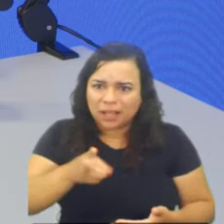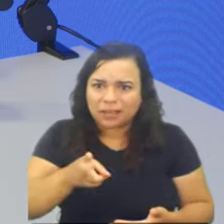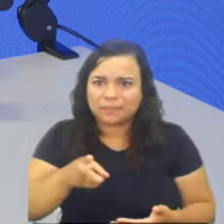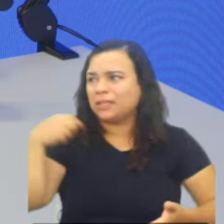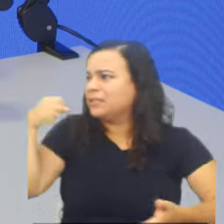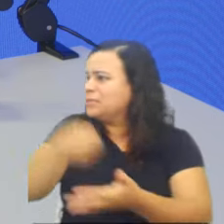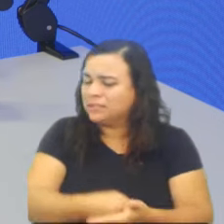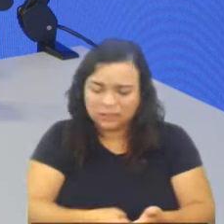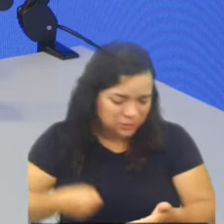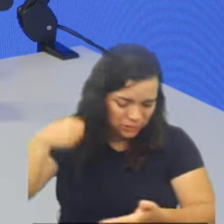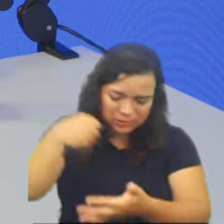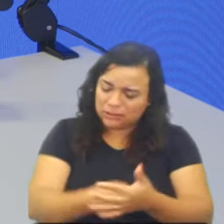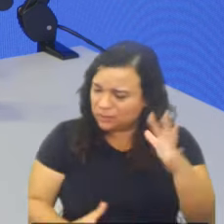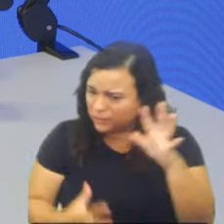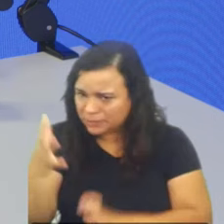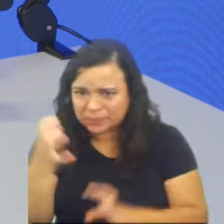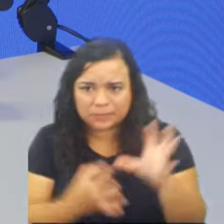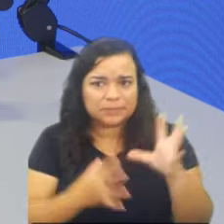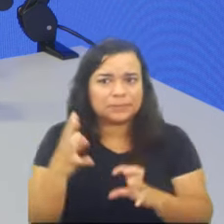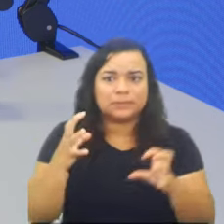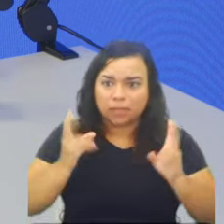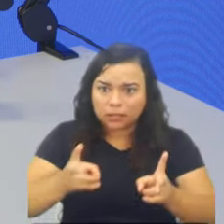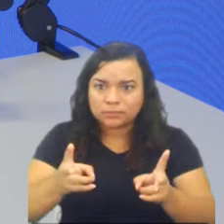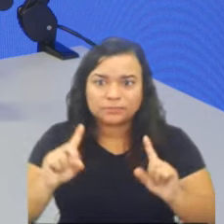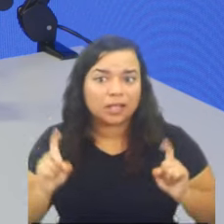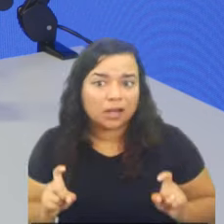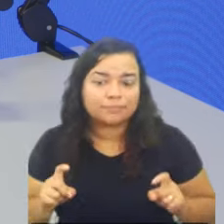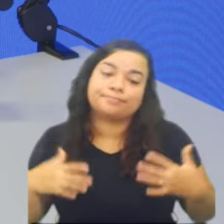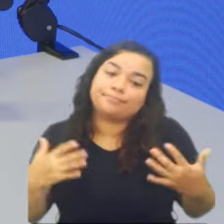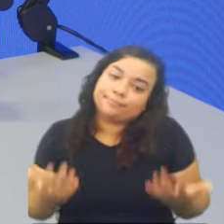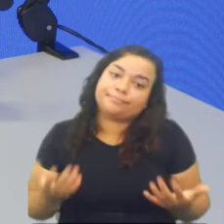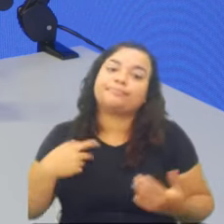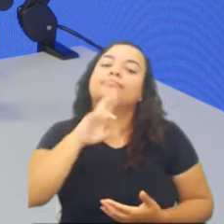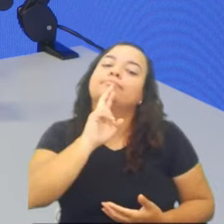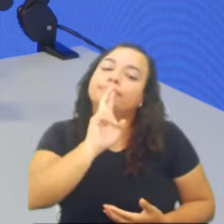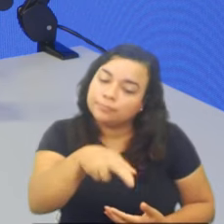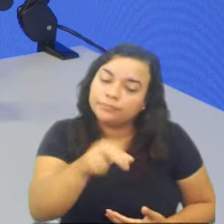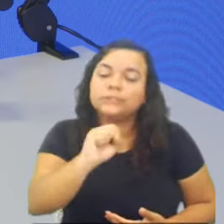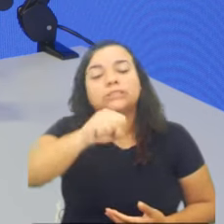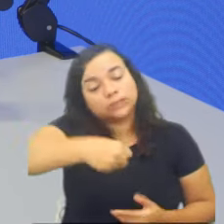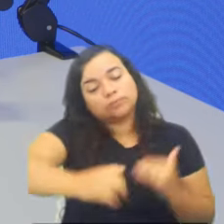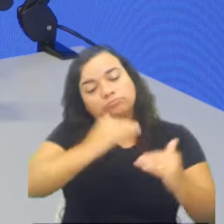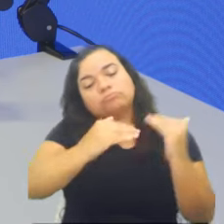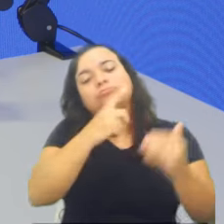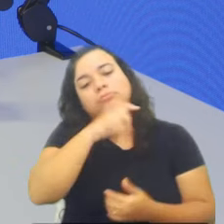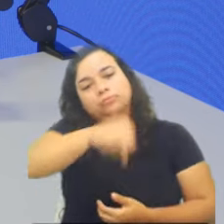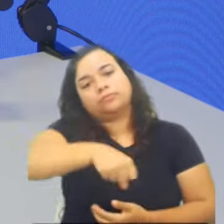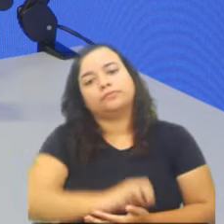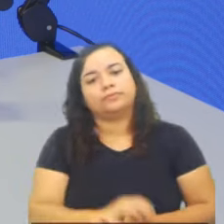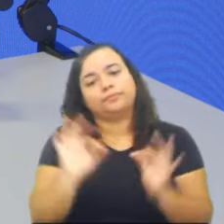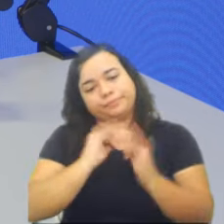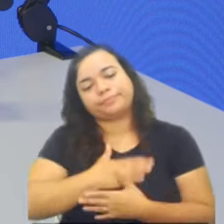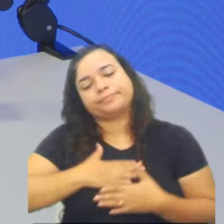né vai ter de Resistir e de brigar e de mas sim eh Respondendo objetivamente a sua pergunta houve sim